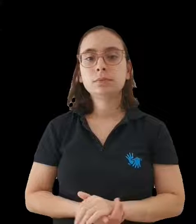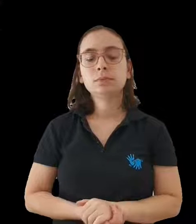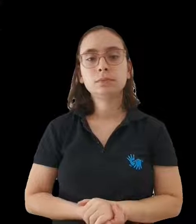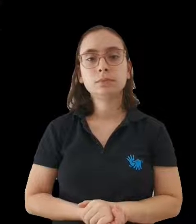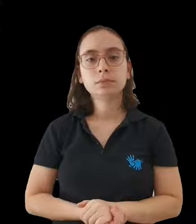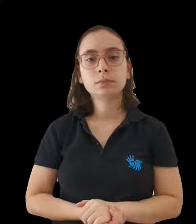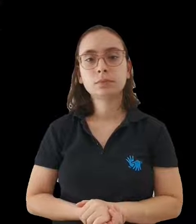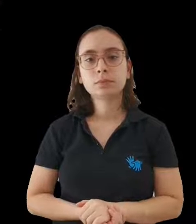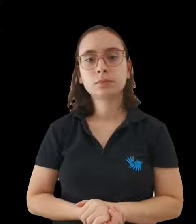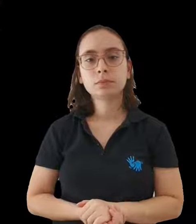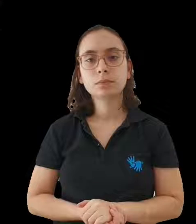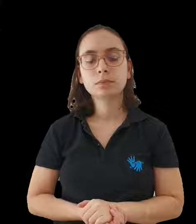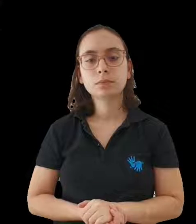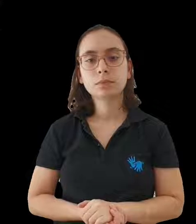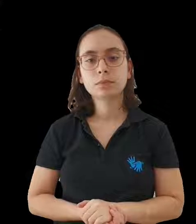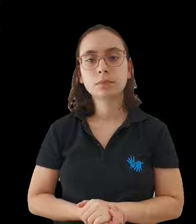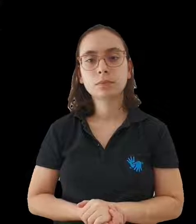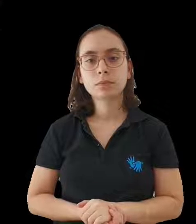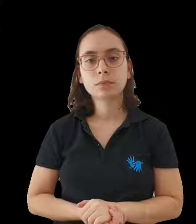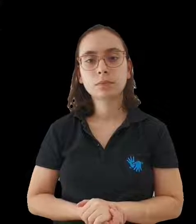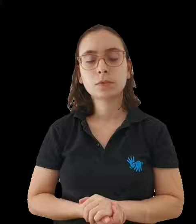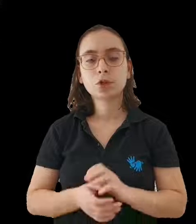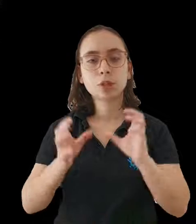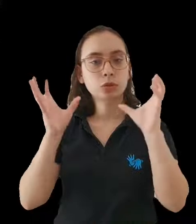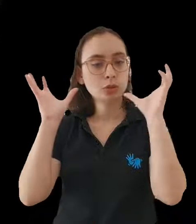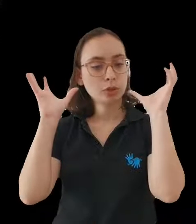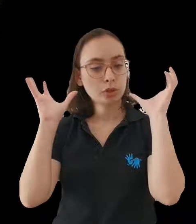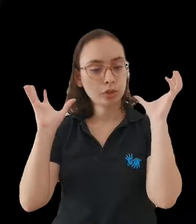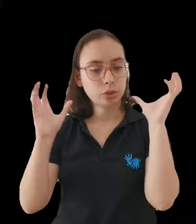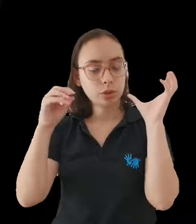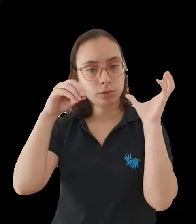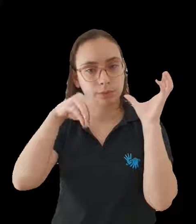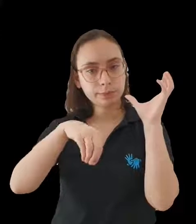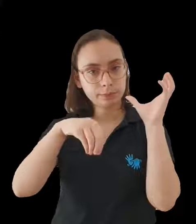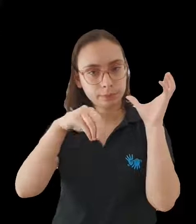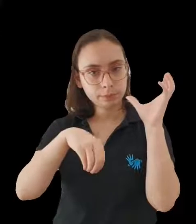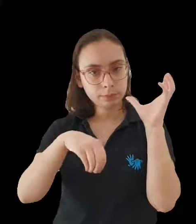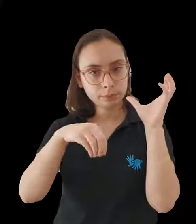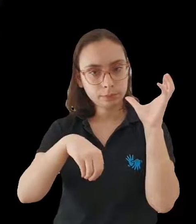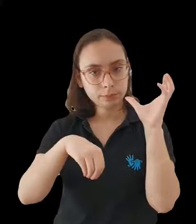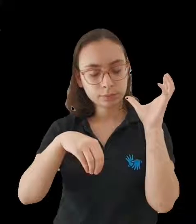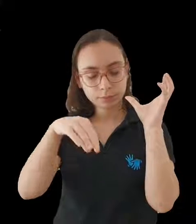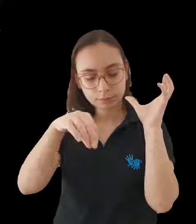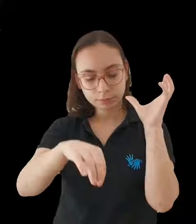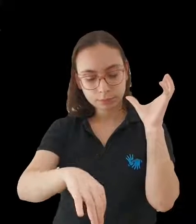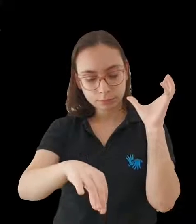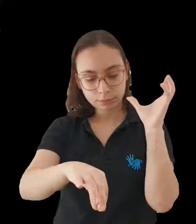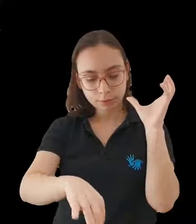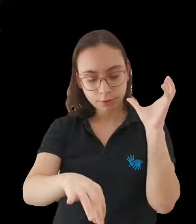é que vocês coloquem dentro do castelo. Coloca dentro do castelo, na frente do castelo, essa pena.